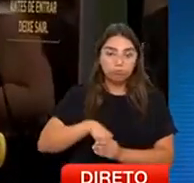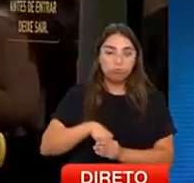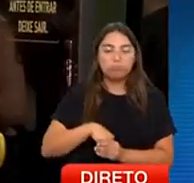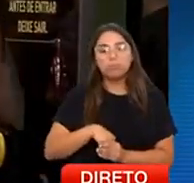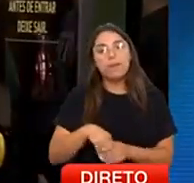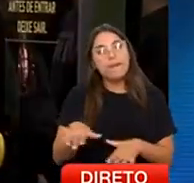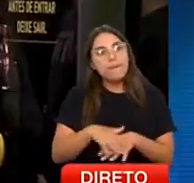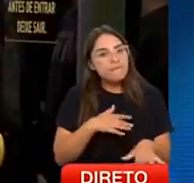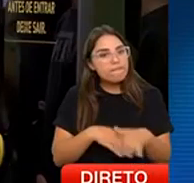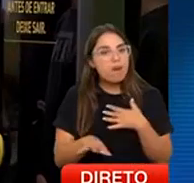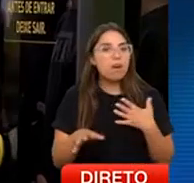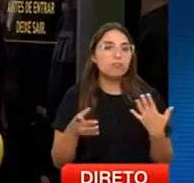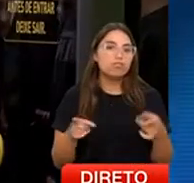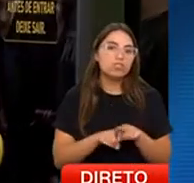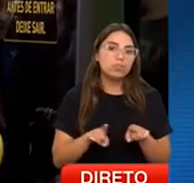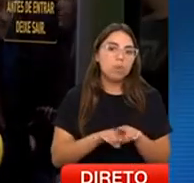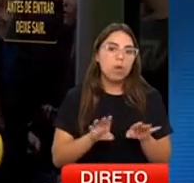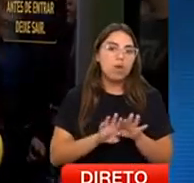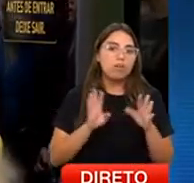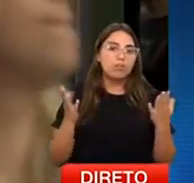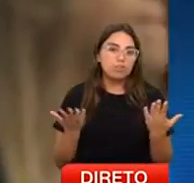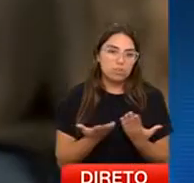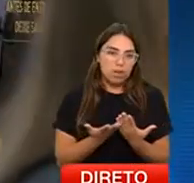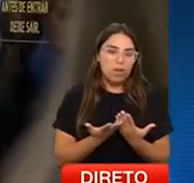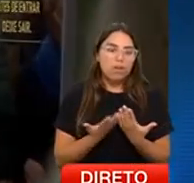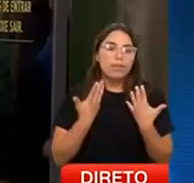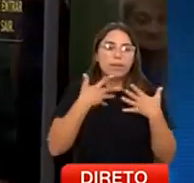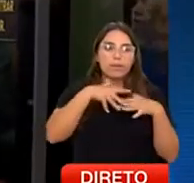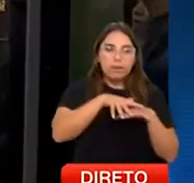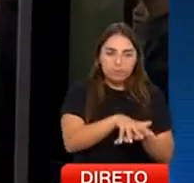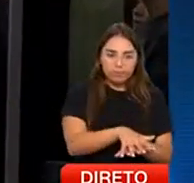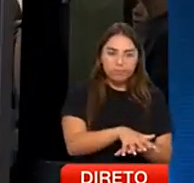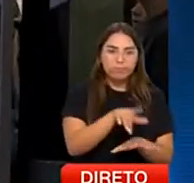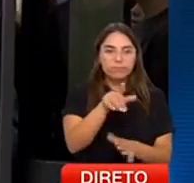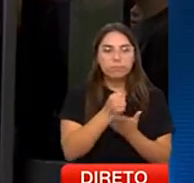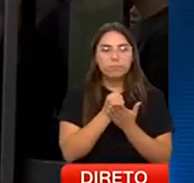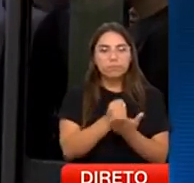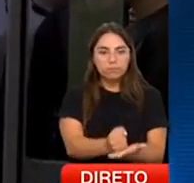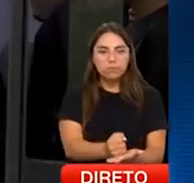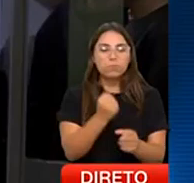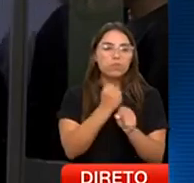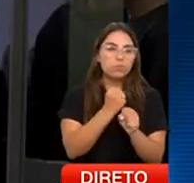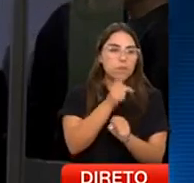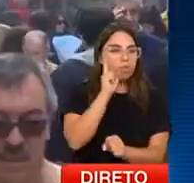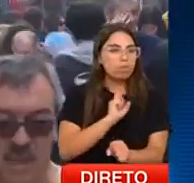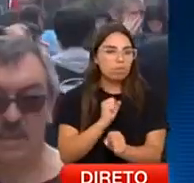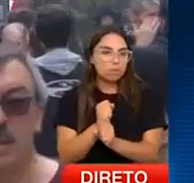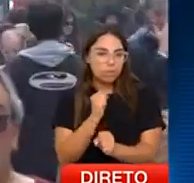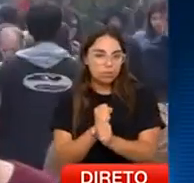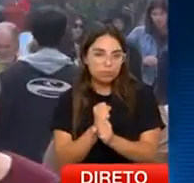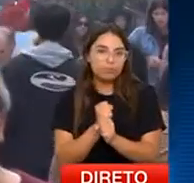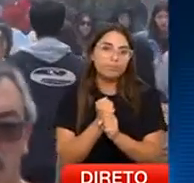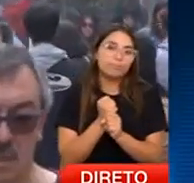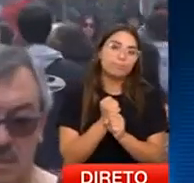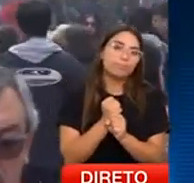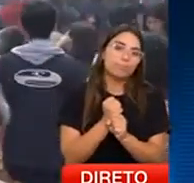atitude mais de intervenção mais Global mais integrada eh que de certa forma apoie eh as trabalhadoras e as trabalhadores a a terem uma